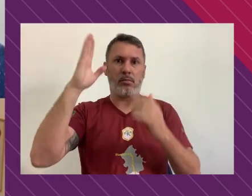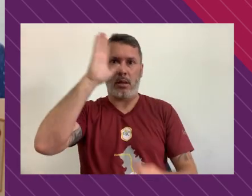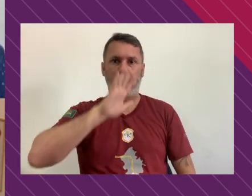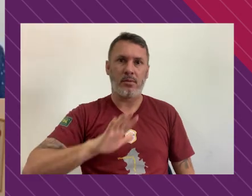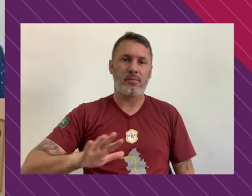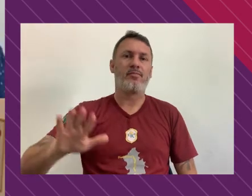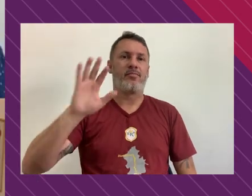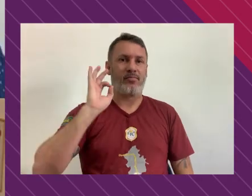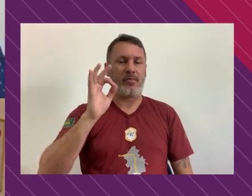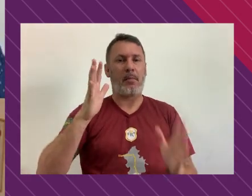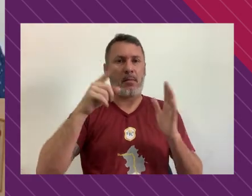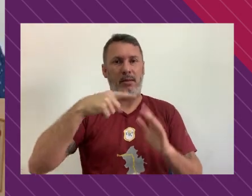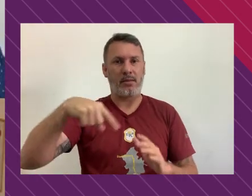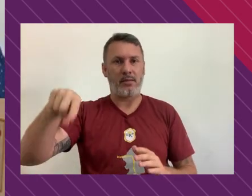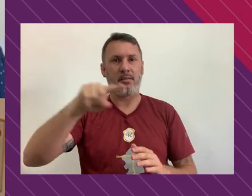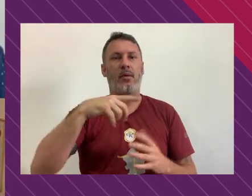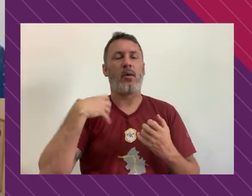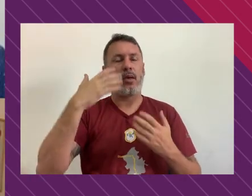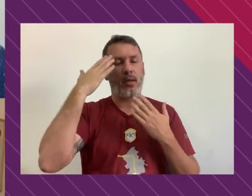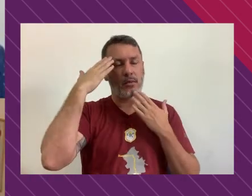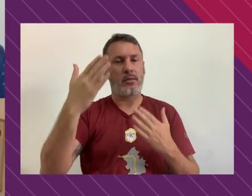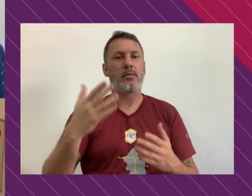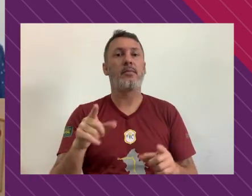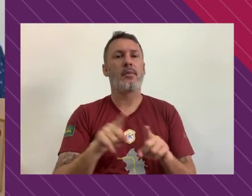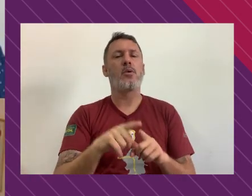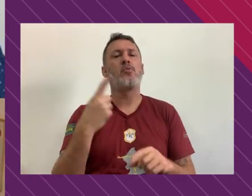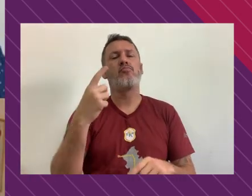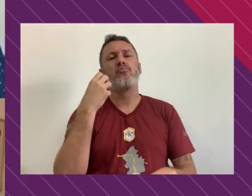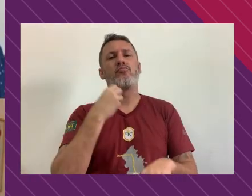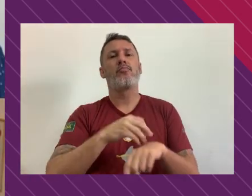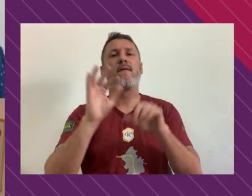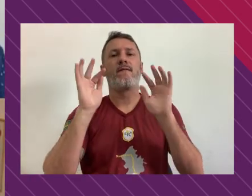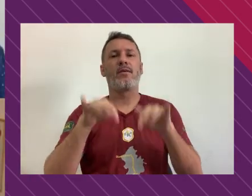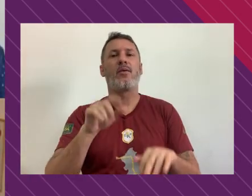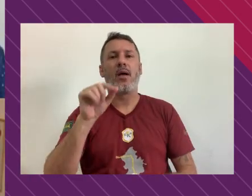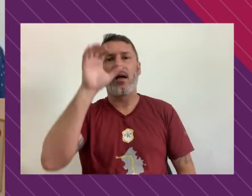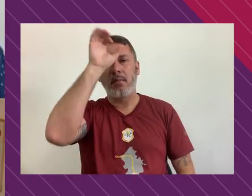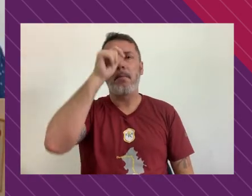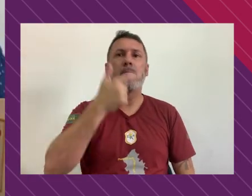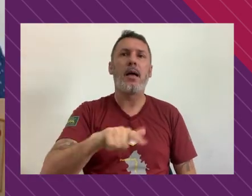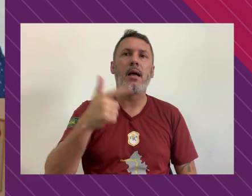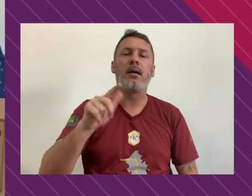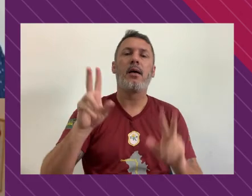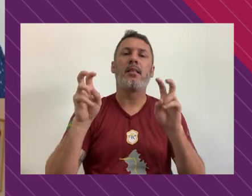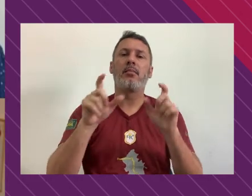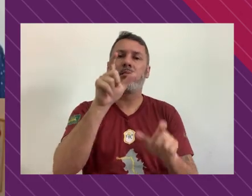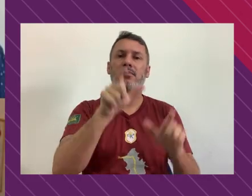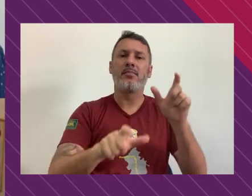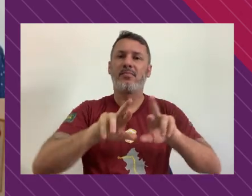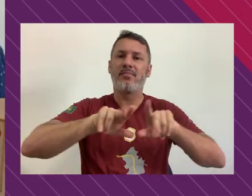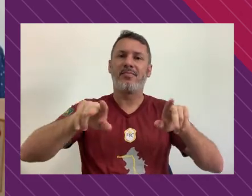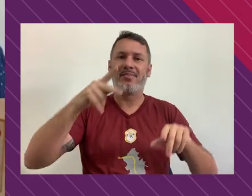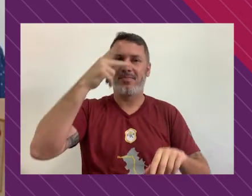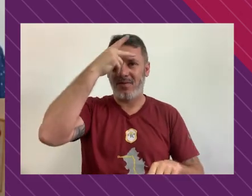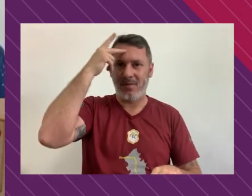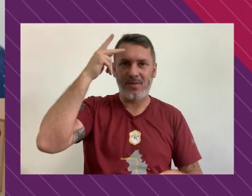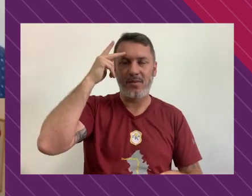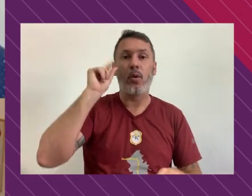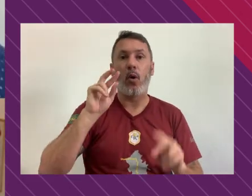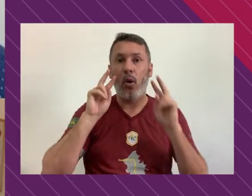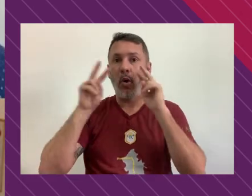É Leonardo, talvez Paixão o sobrenome, eu não me lembro. Ele é dono de um restaurante em BH que chama Gluton. É o melhor restaurante